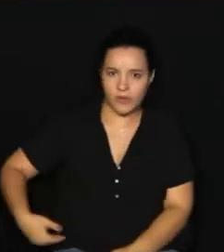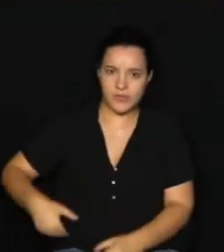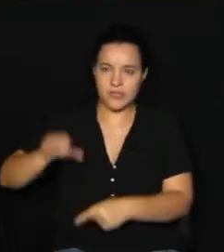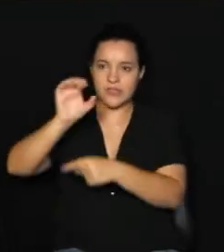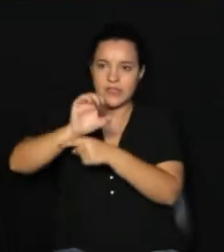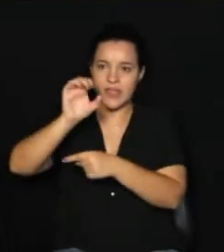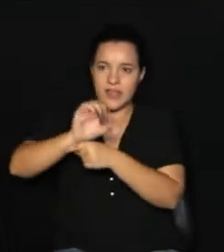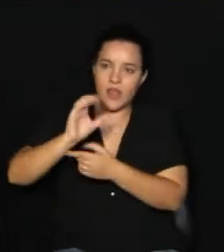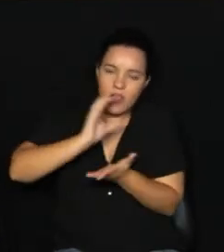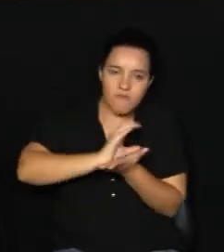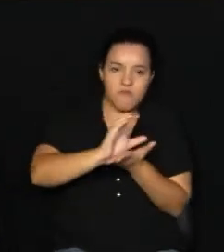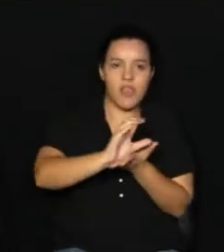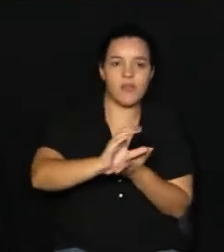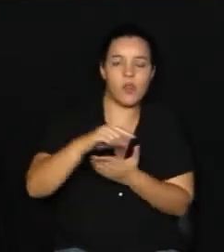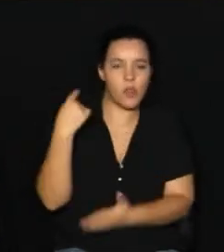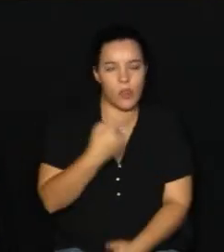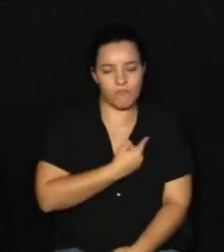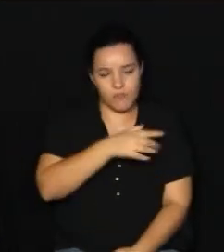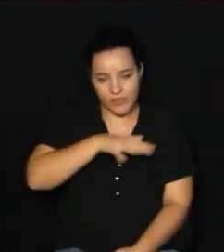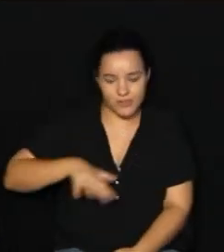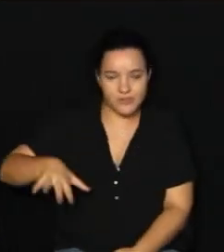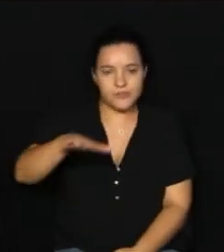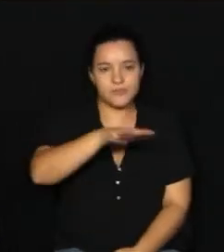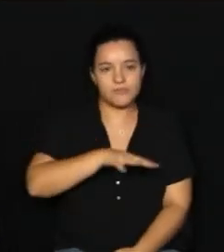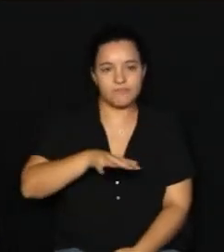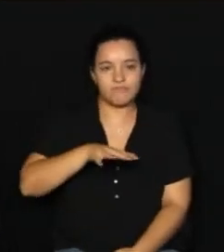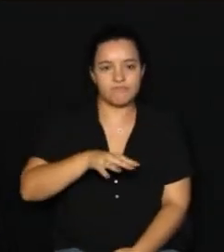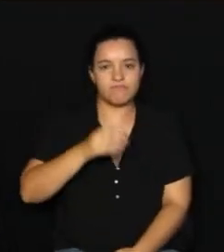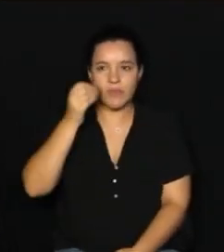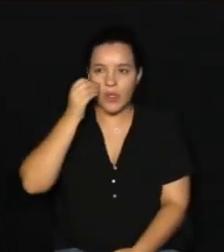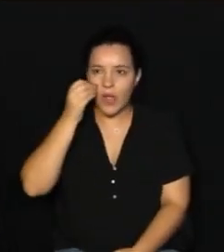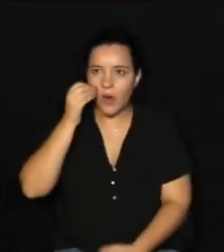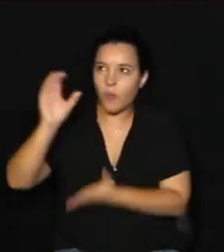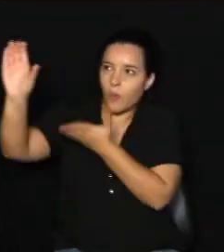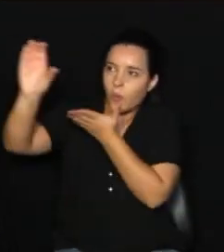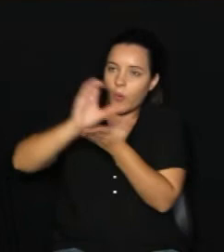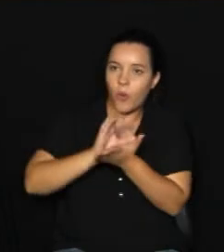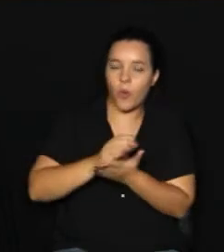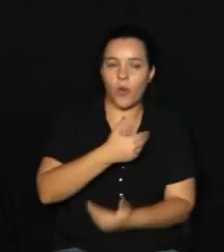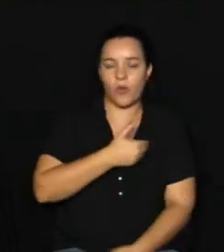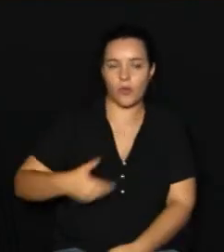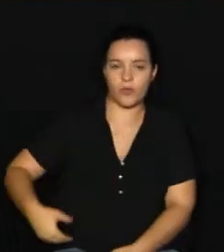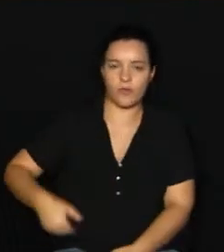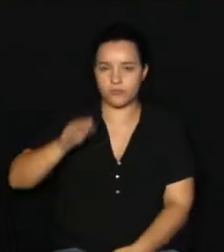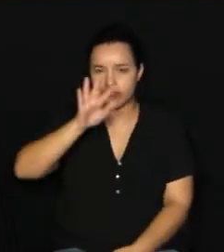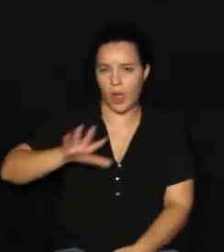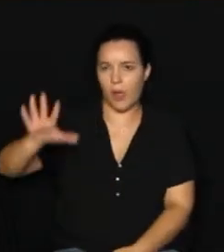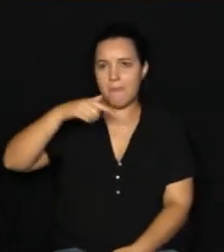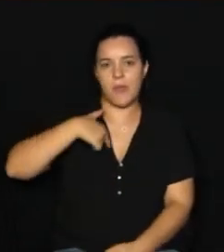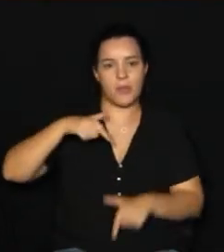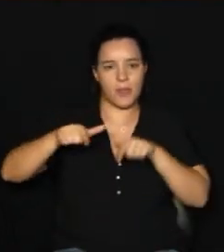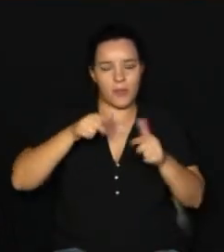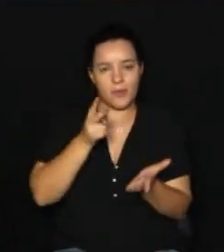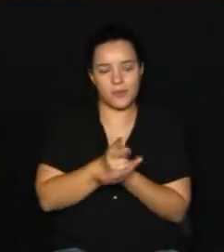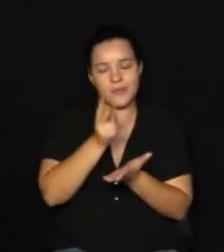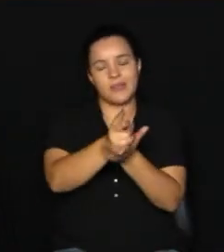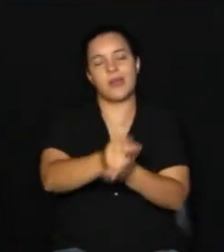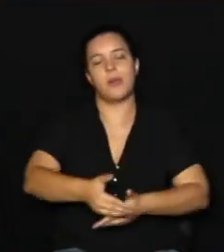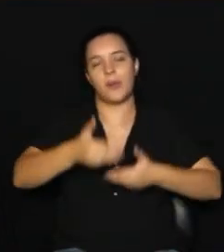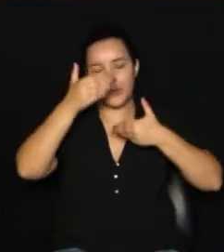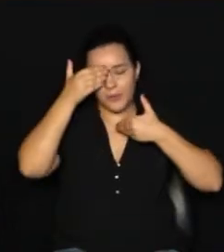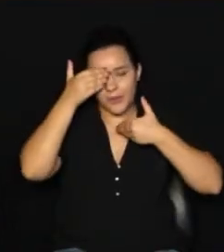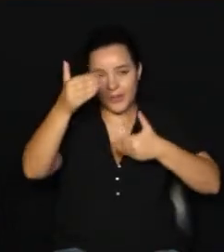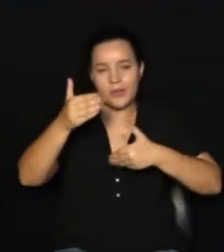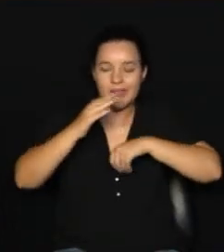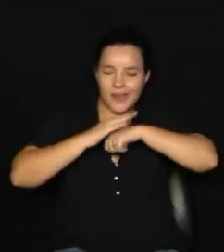investimentos aqui na nossa região, buscando recursos no governo federal. É dessa forma que eu vou continuar. Gente, quero agradecer